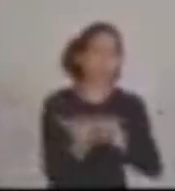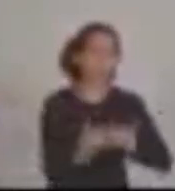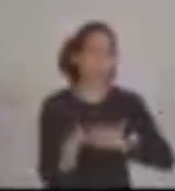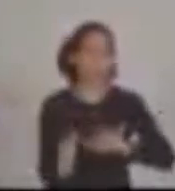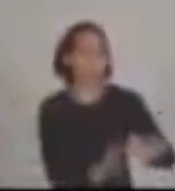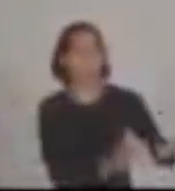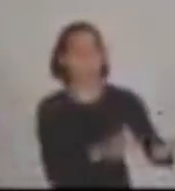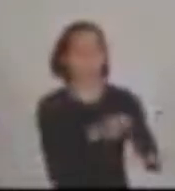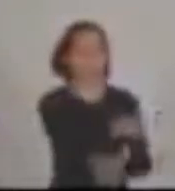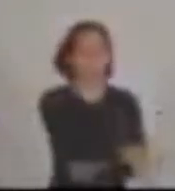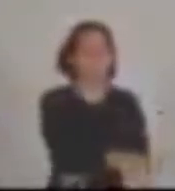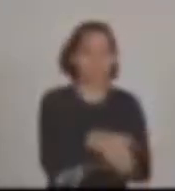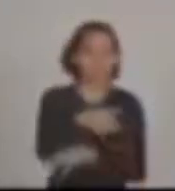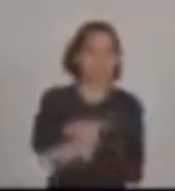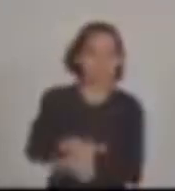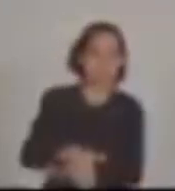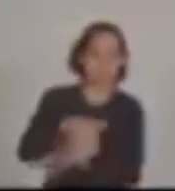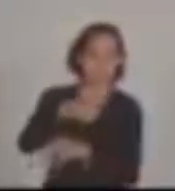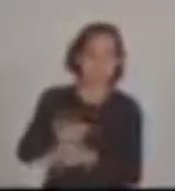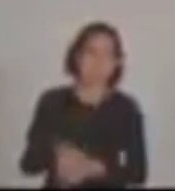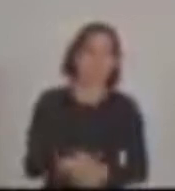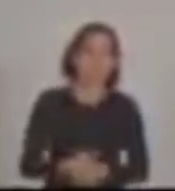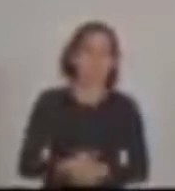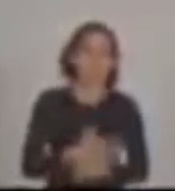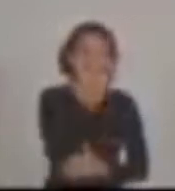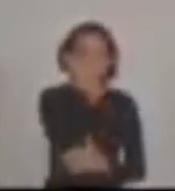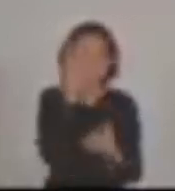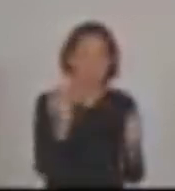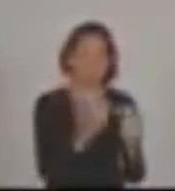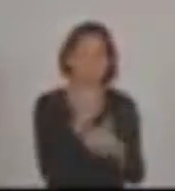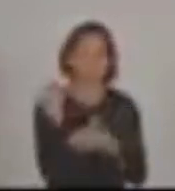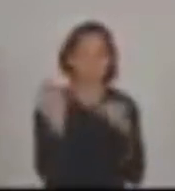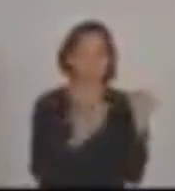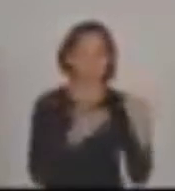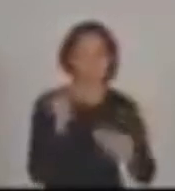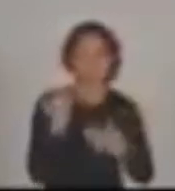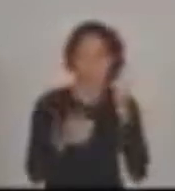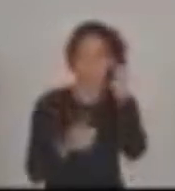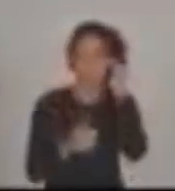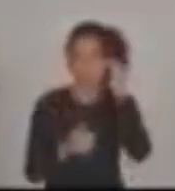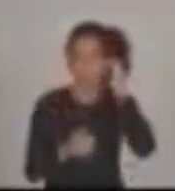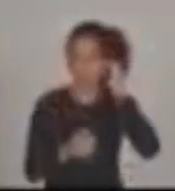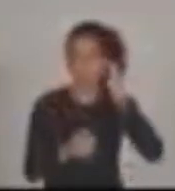Guandu, que ceifou tantas vidas, que bati em tantos carros